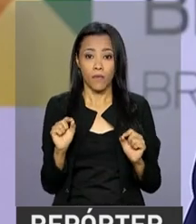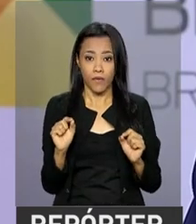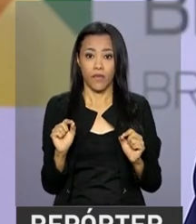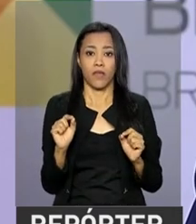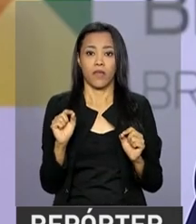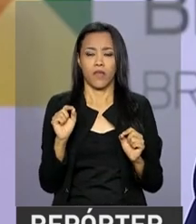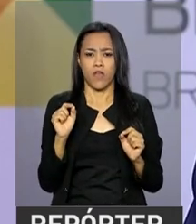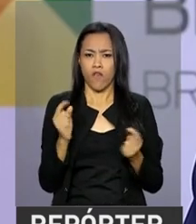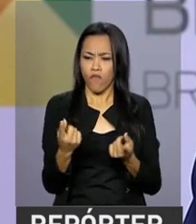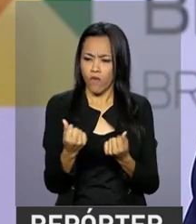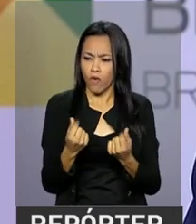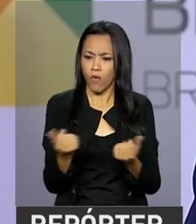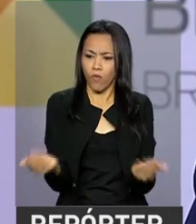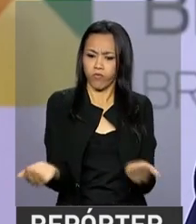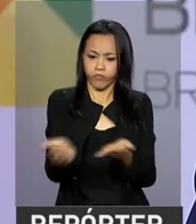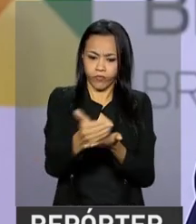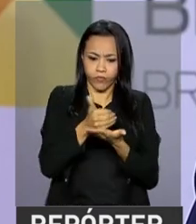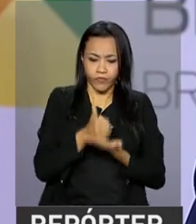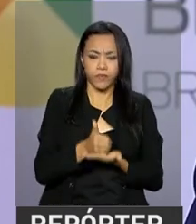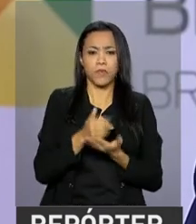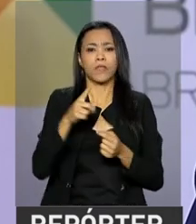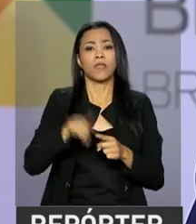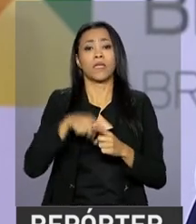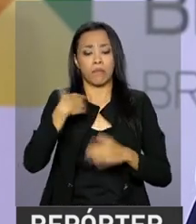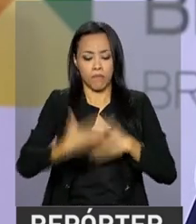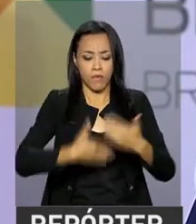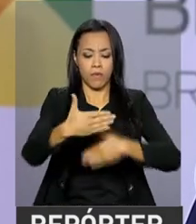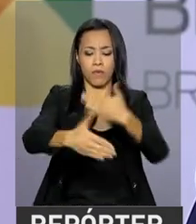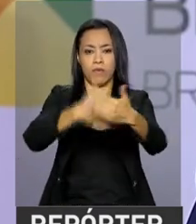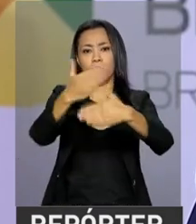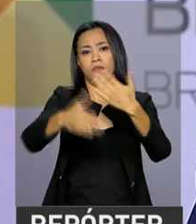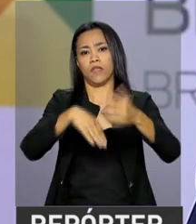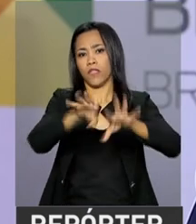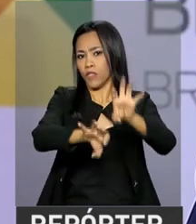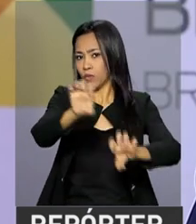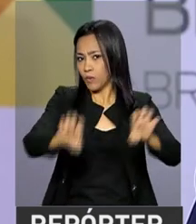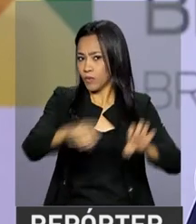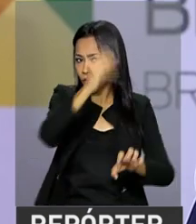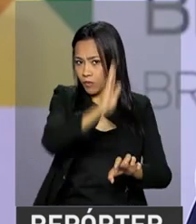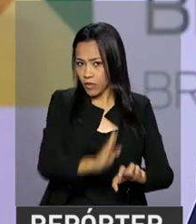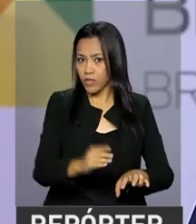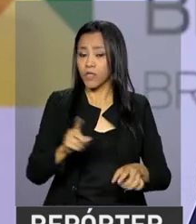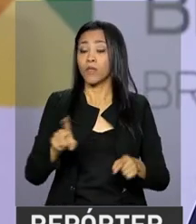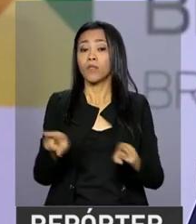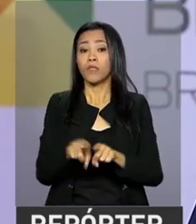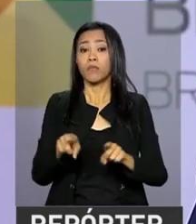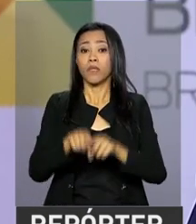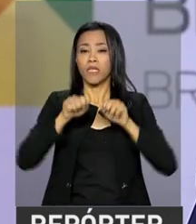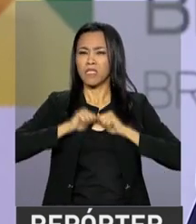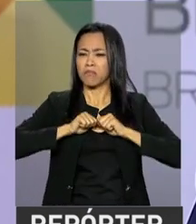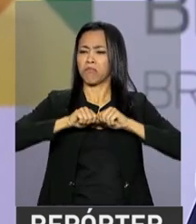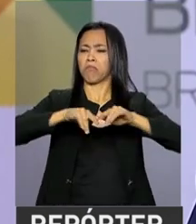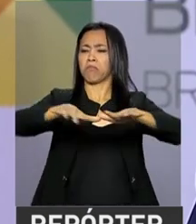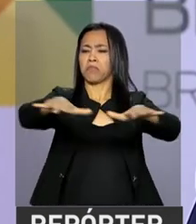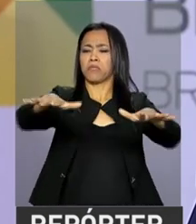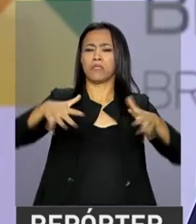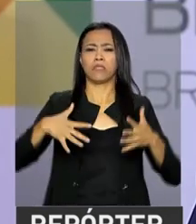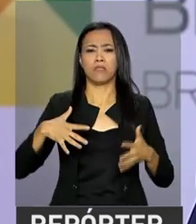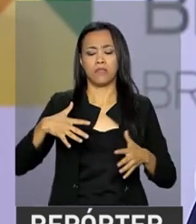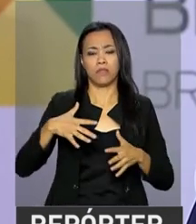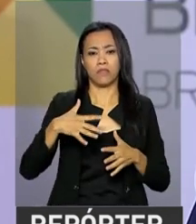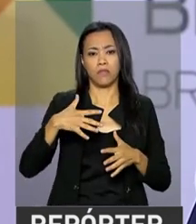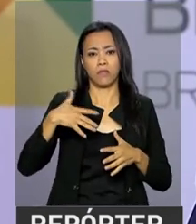desenvolvimento melhoria da infraestrutura brasileira né e expansão da capacidade produtiva em áreas